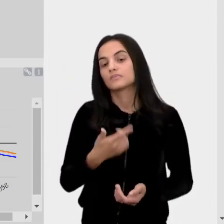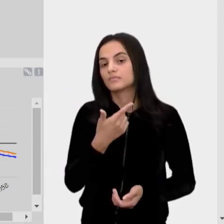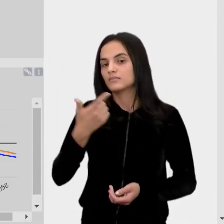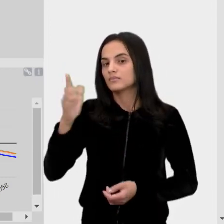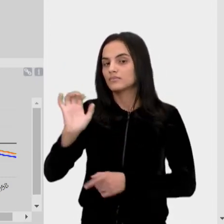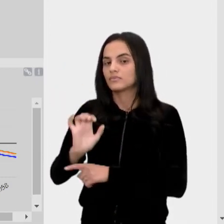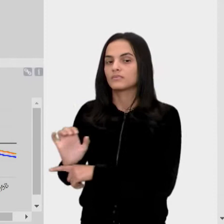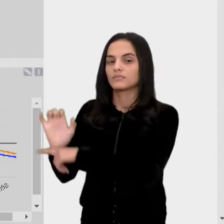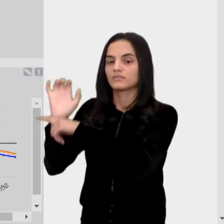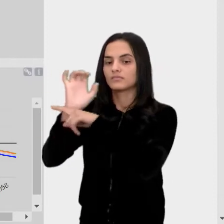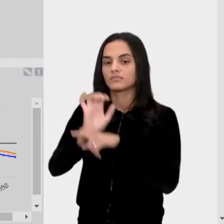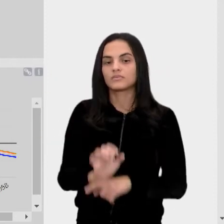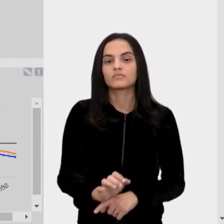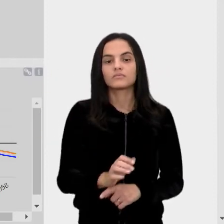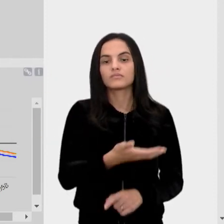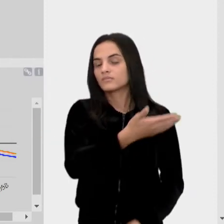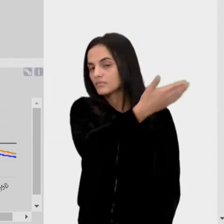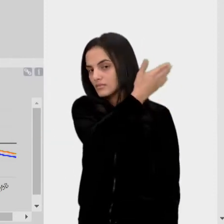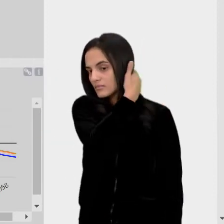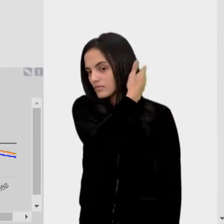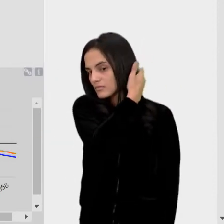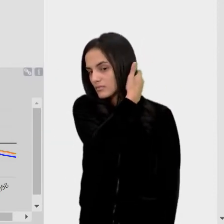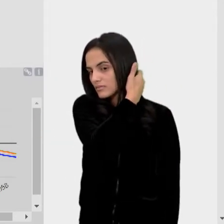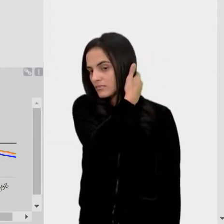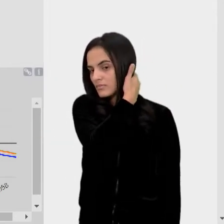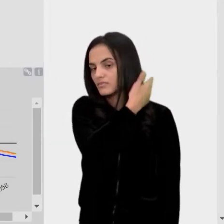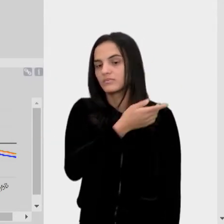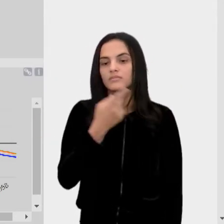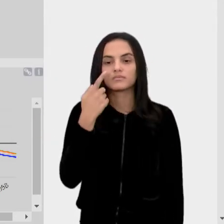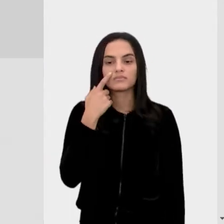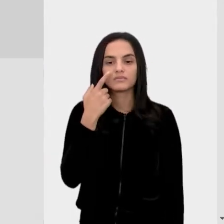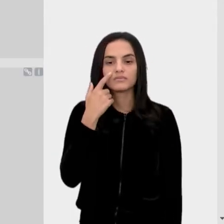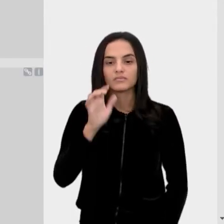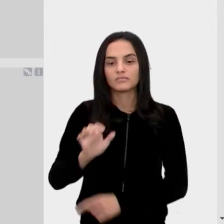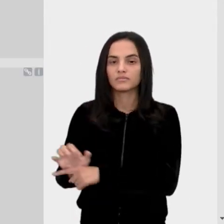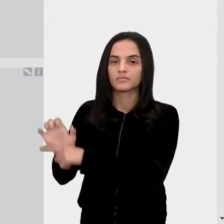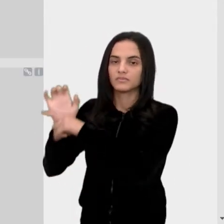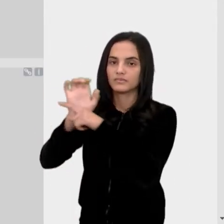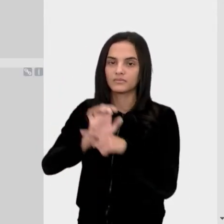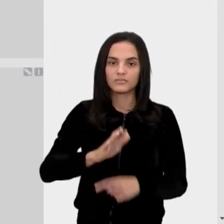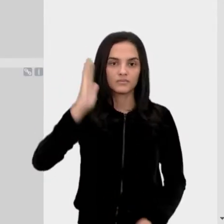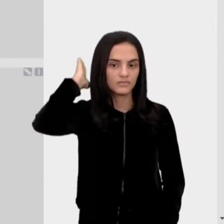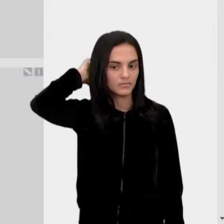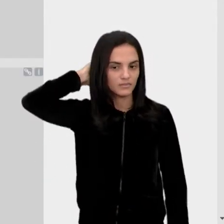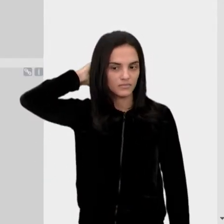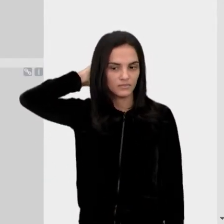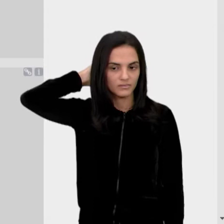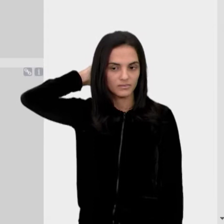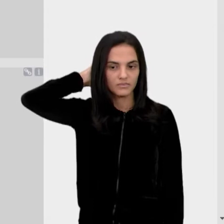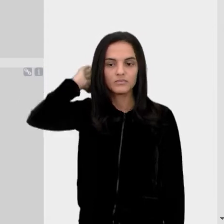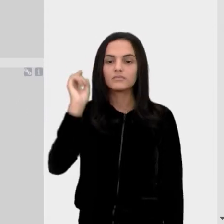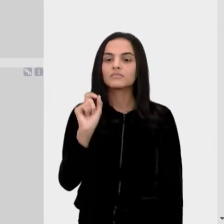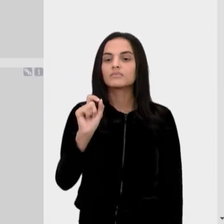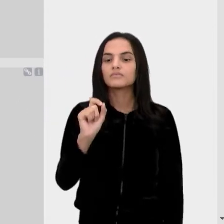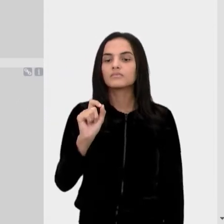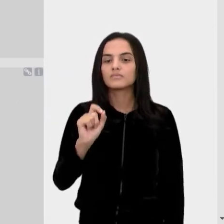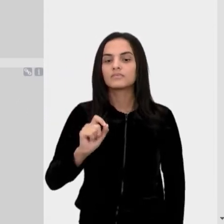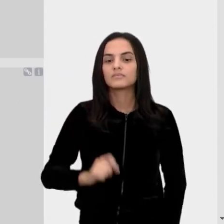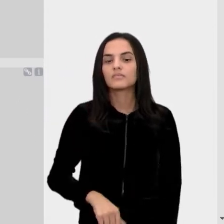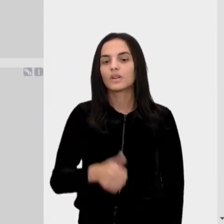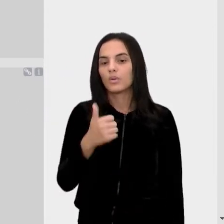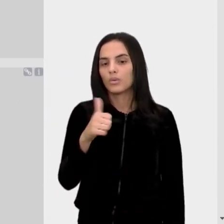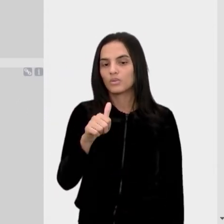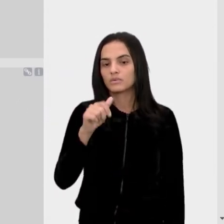estado, né? O estado lá do Paraná, no sul, né? Vamos ver um estado de cada região para vocês identificarem. Né? O Paraná está lá,